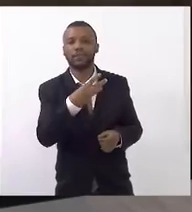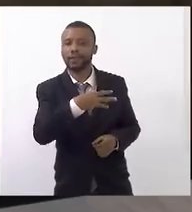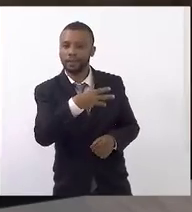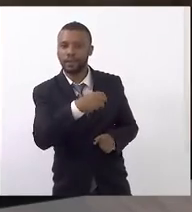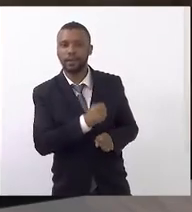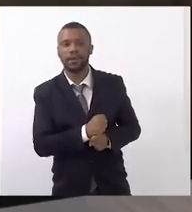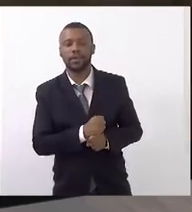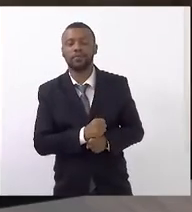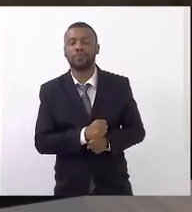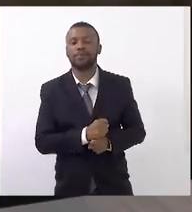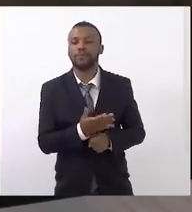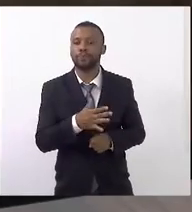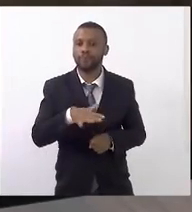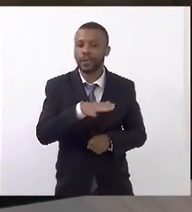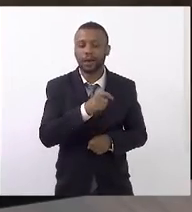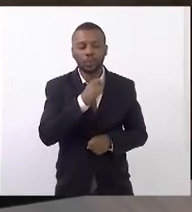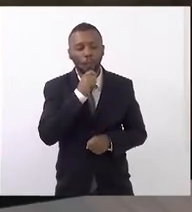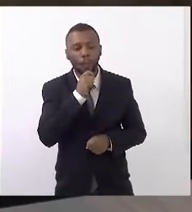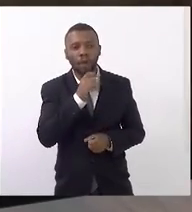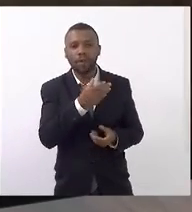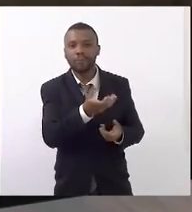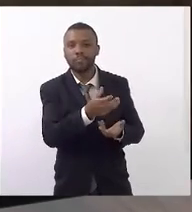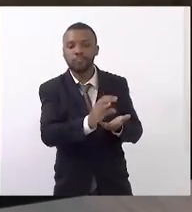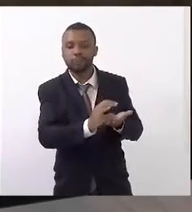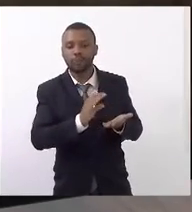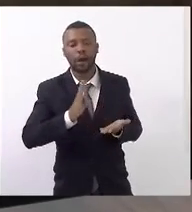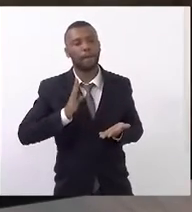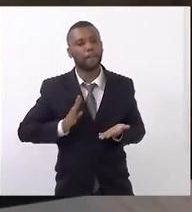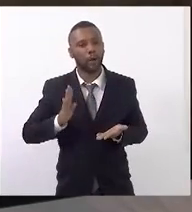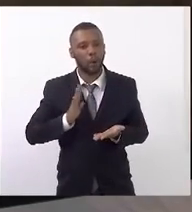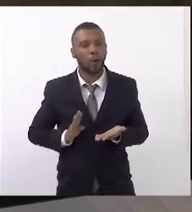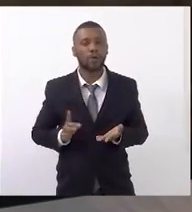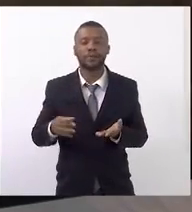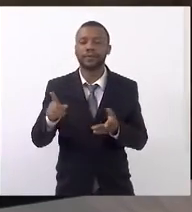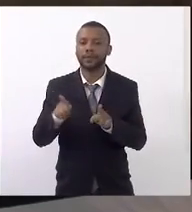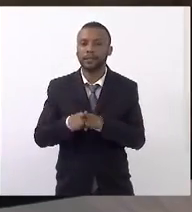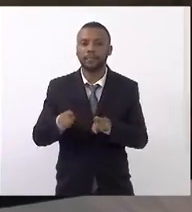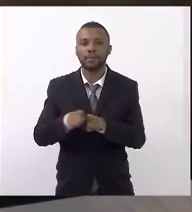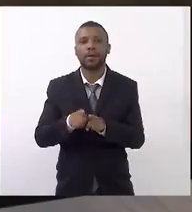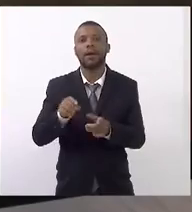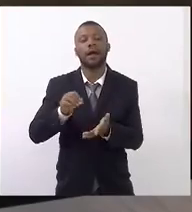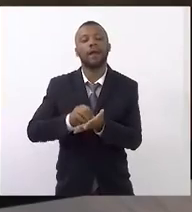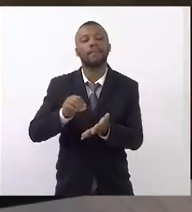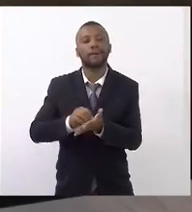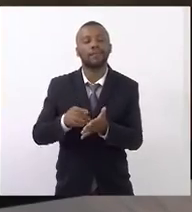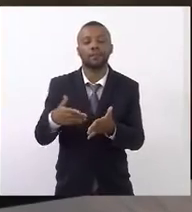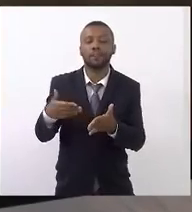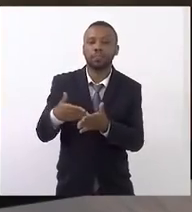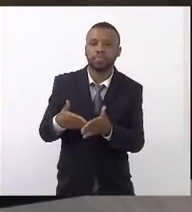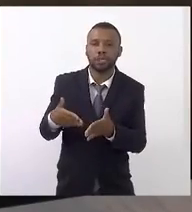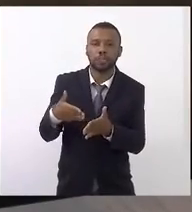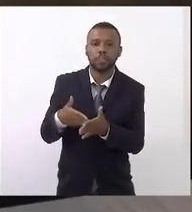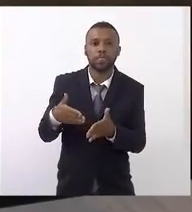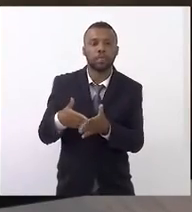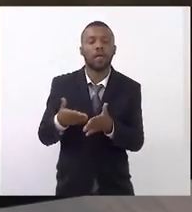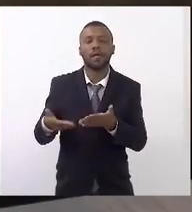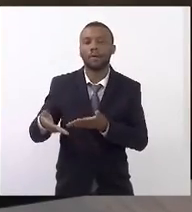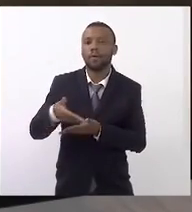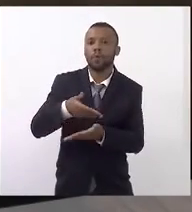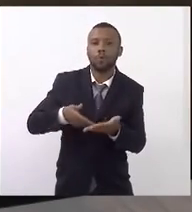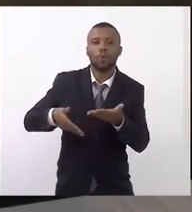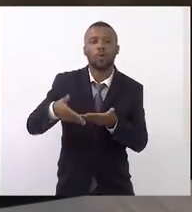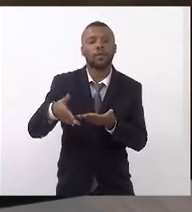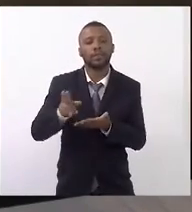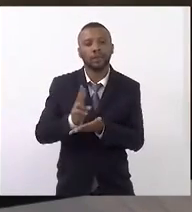ficaram sem o recebimento da bolsa, e a ausência do recebimento dessa bolsa inviabilizava sua participação na